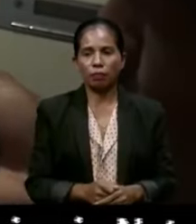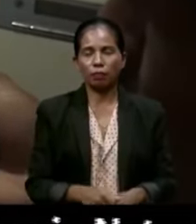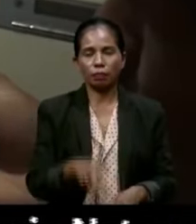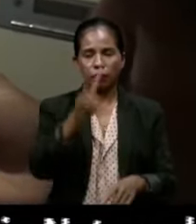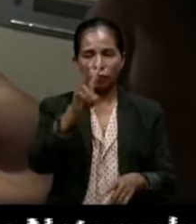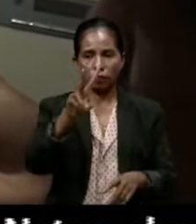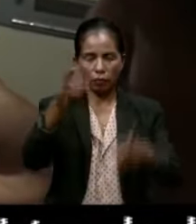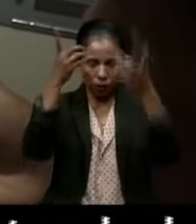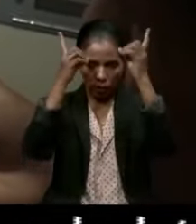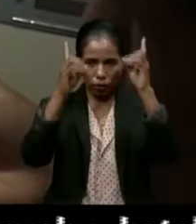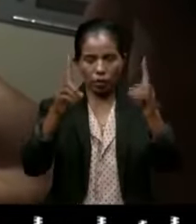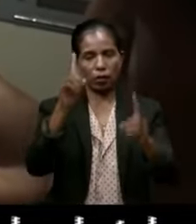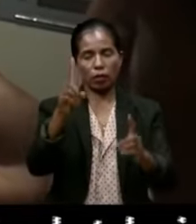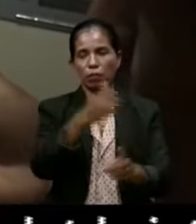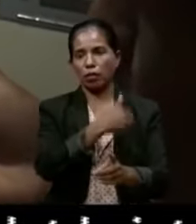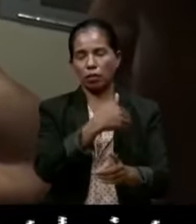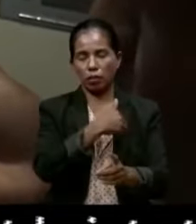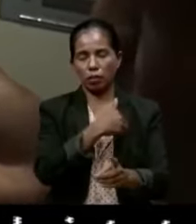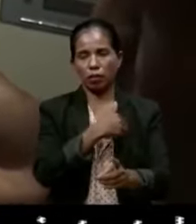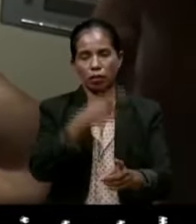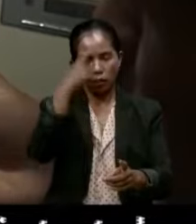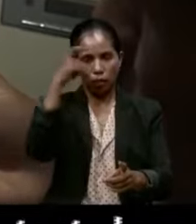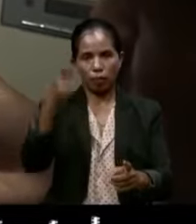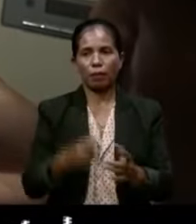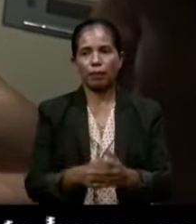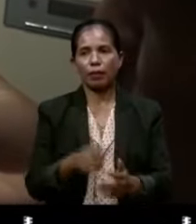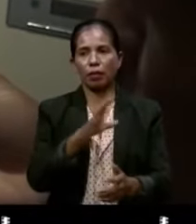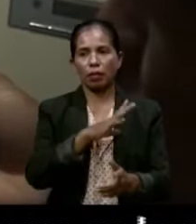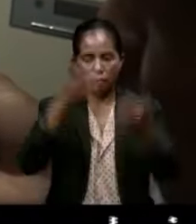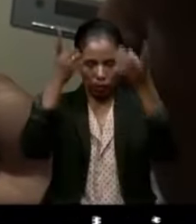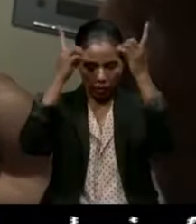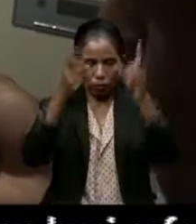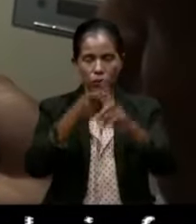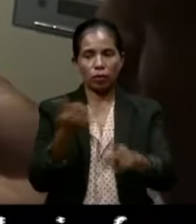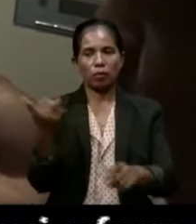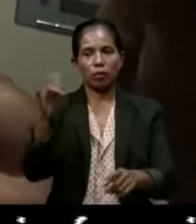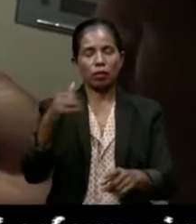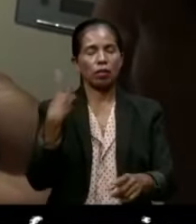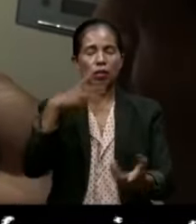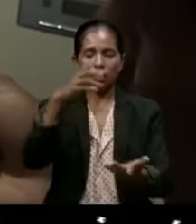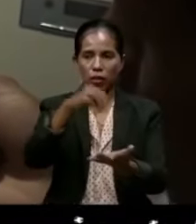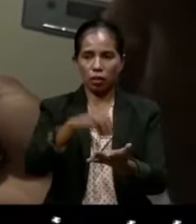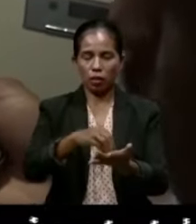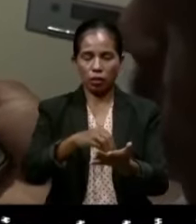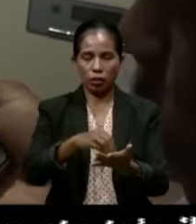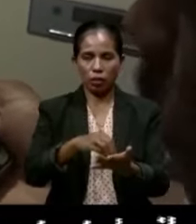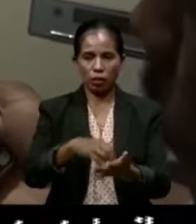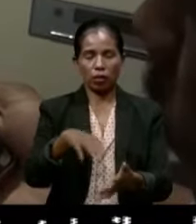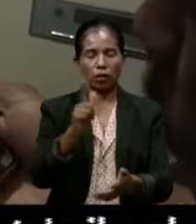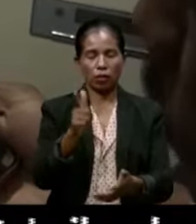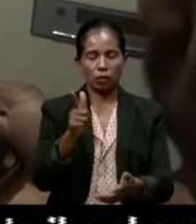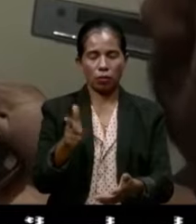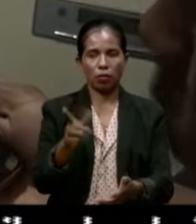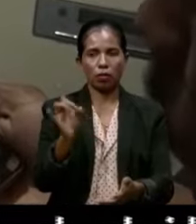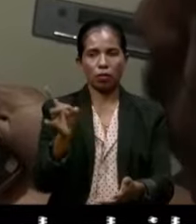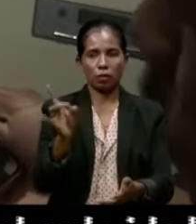rua decidi do ida mas se dau tamba se hein decisão se será mas ita propõe para delegação 85 jornalistas